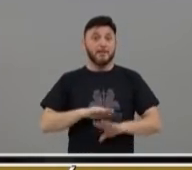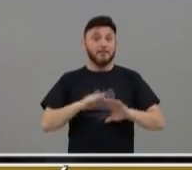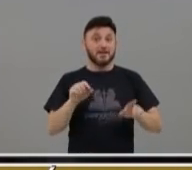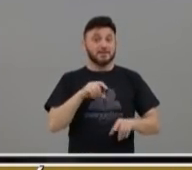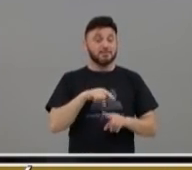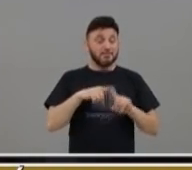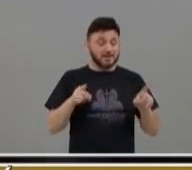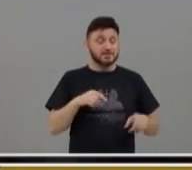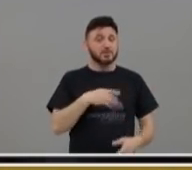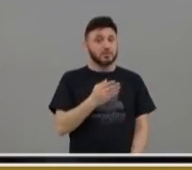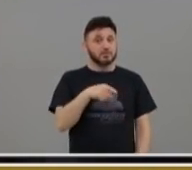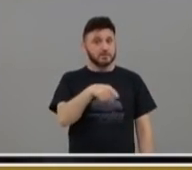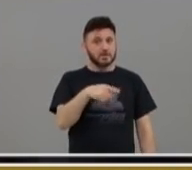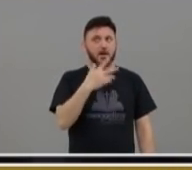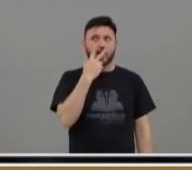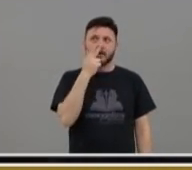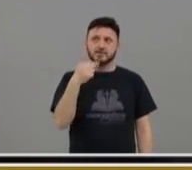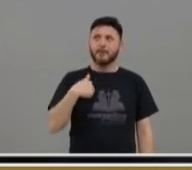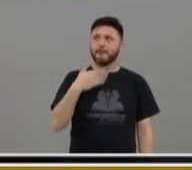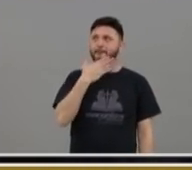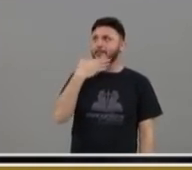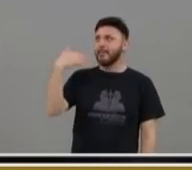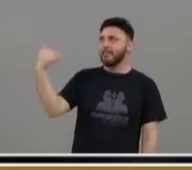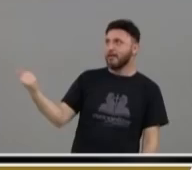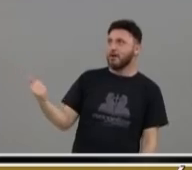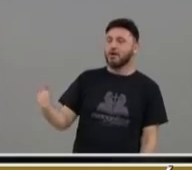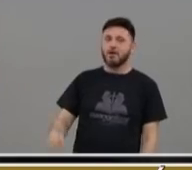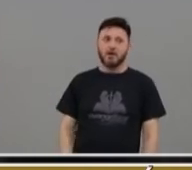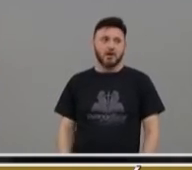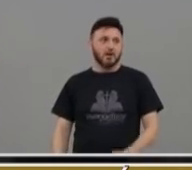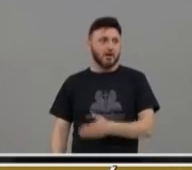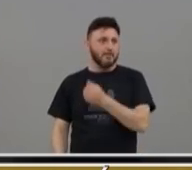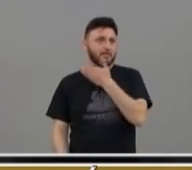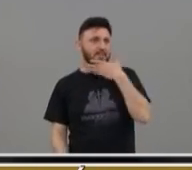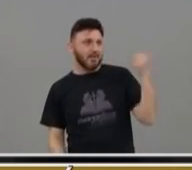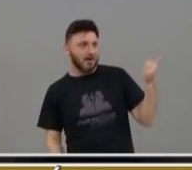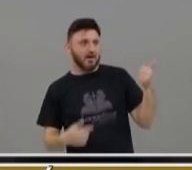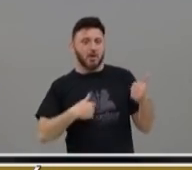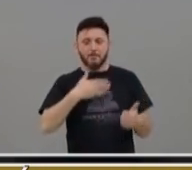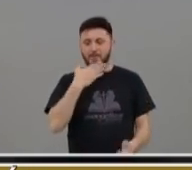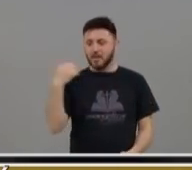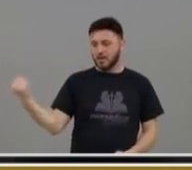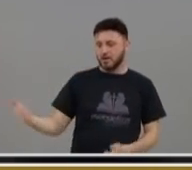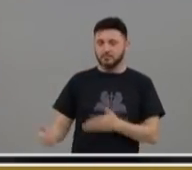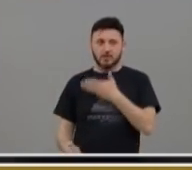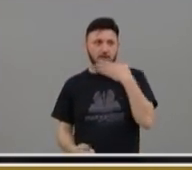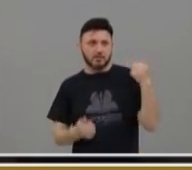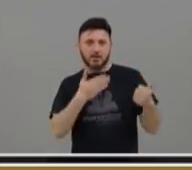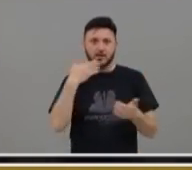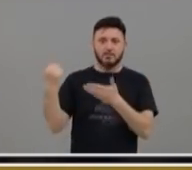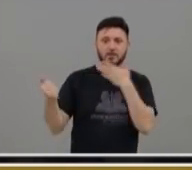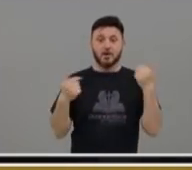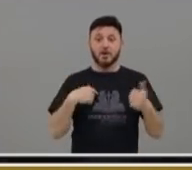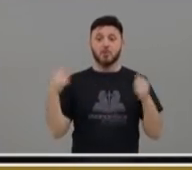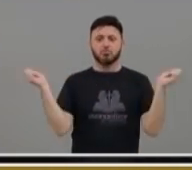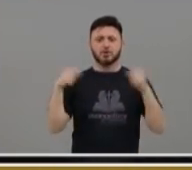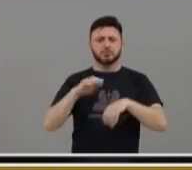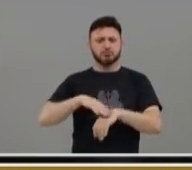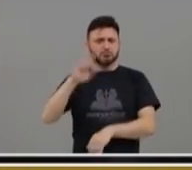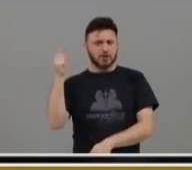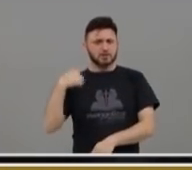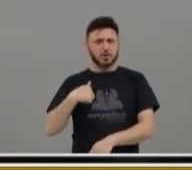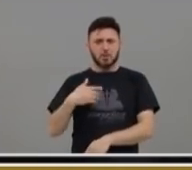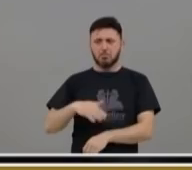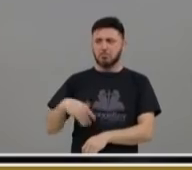porque o orgulho é isso, eu achar que eu sou melhor do que todos, eu achar que eu posso mais, eu achar que eu sou